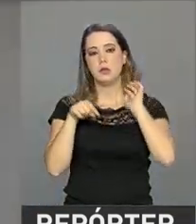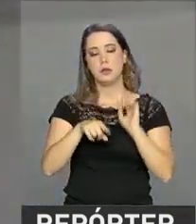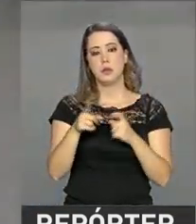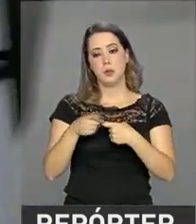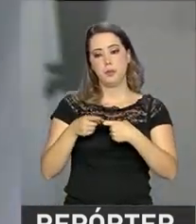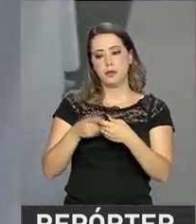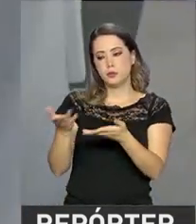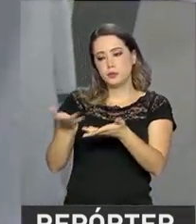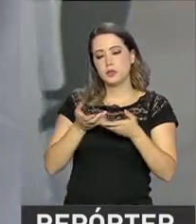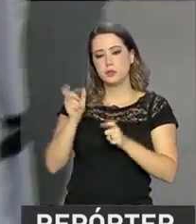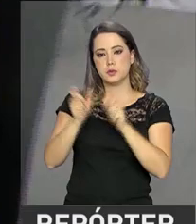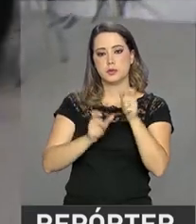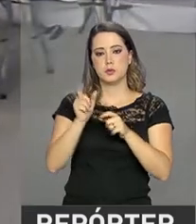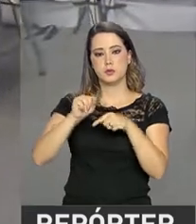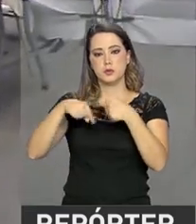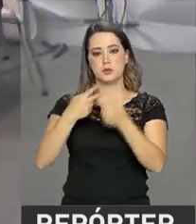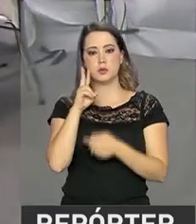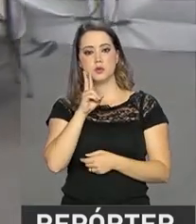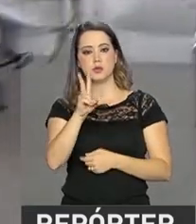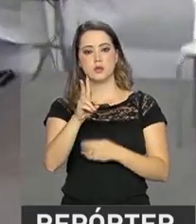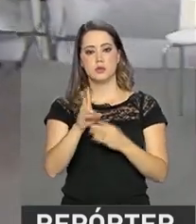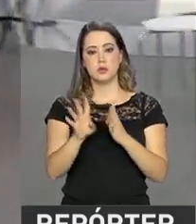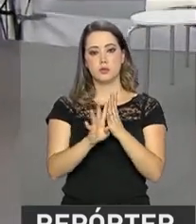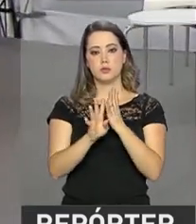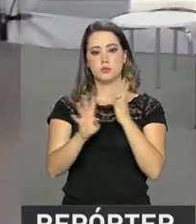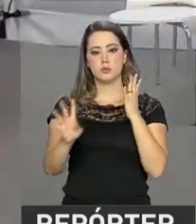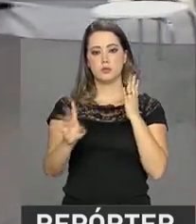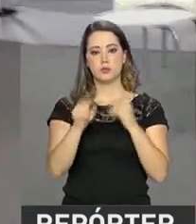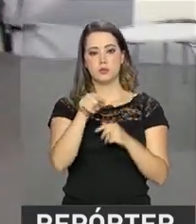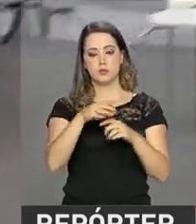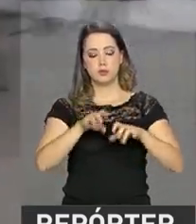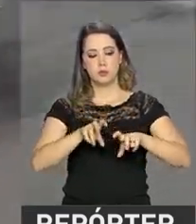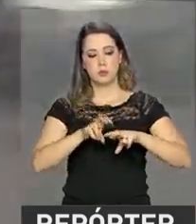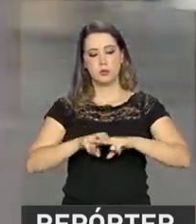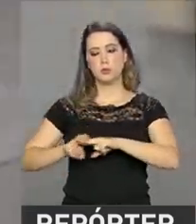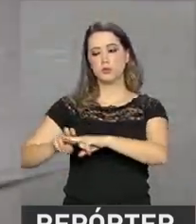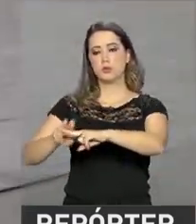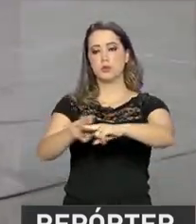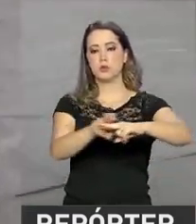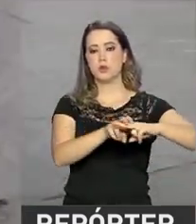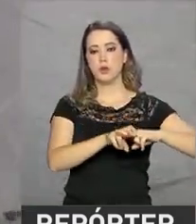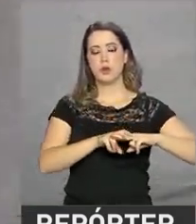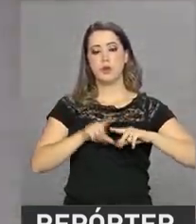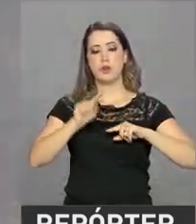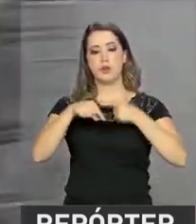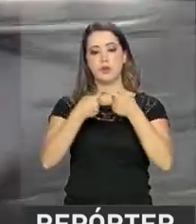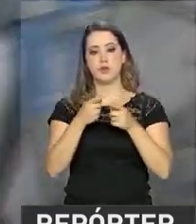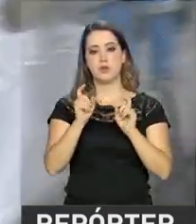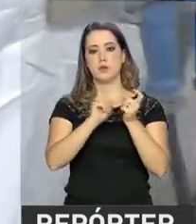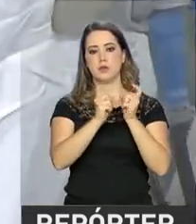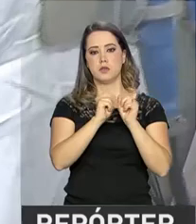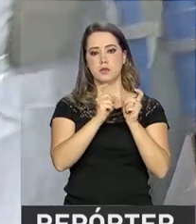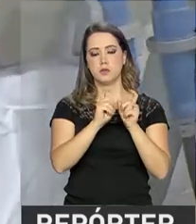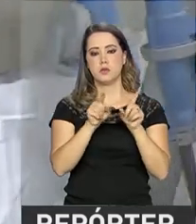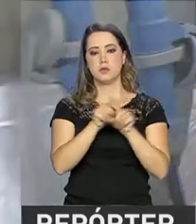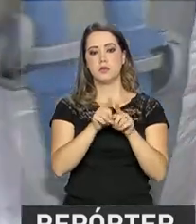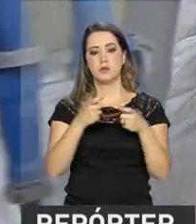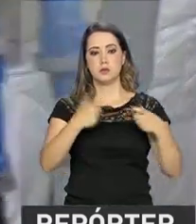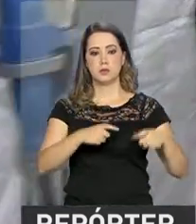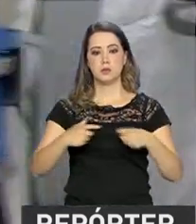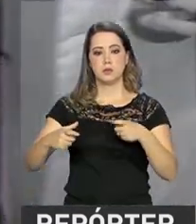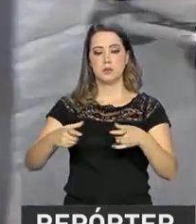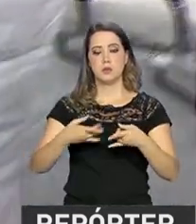mais à frente nós vamos ver a sala de espera uma recepção e adiante a parte administrativa e também